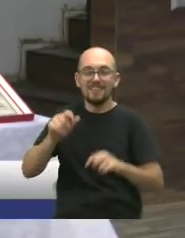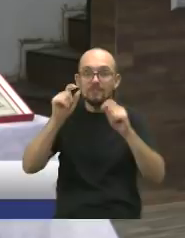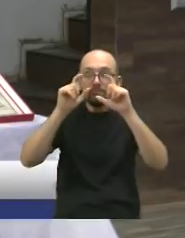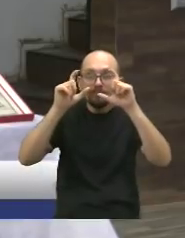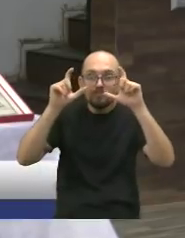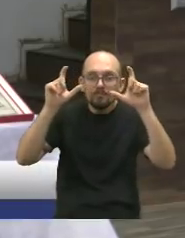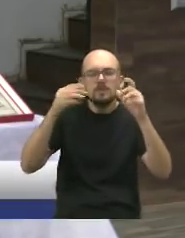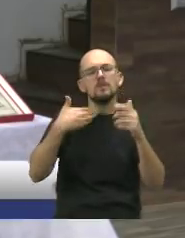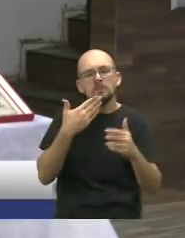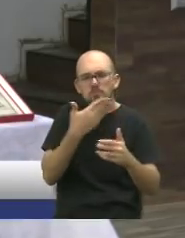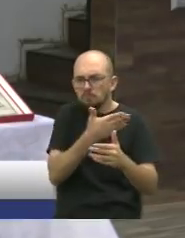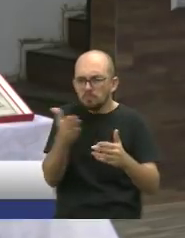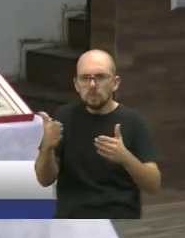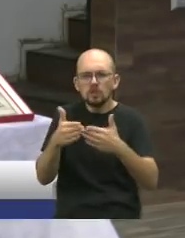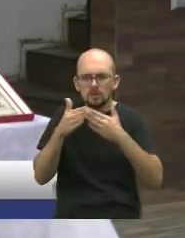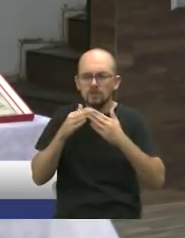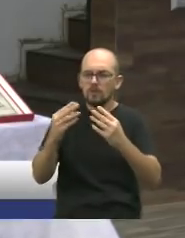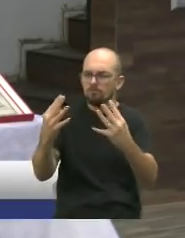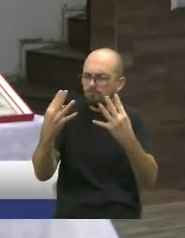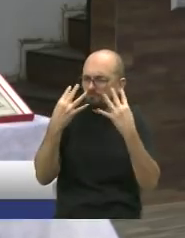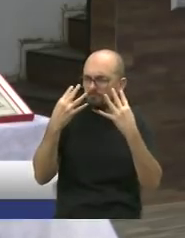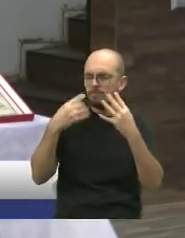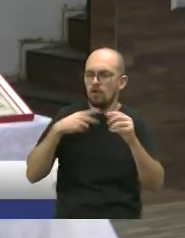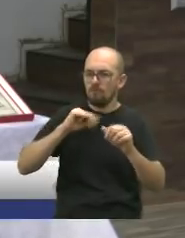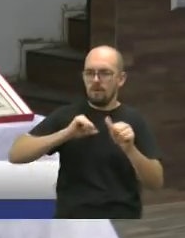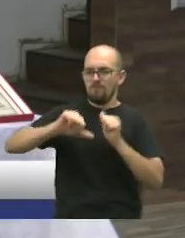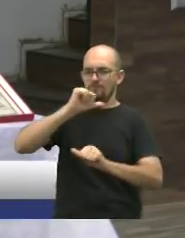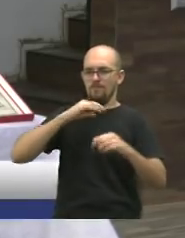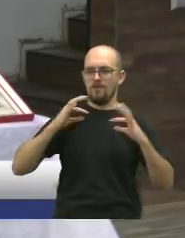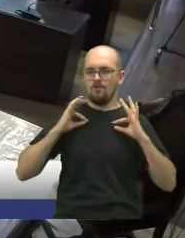para vocês para me caracterizar um pouquinho melhor. Com licença.